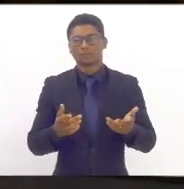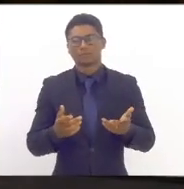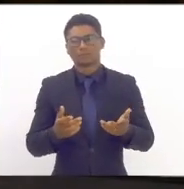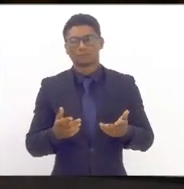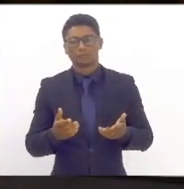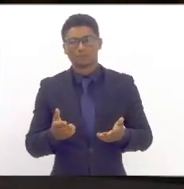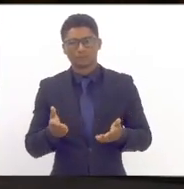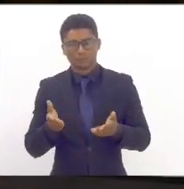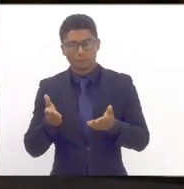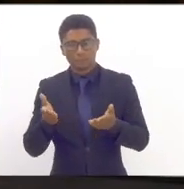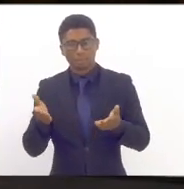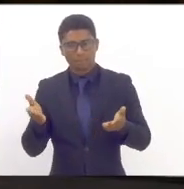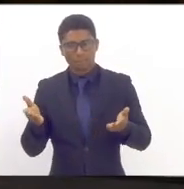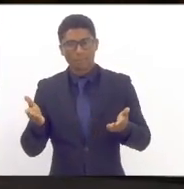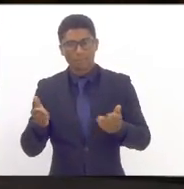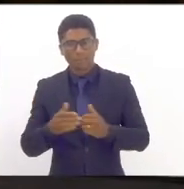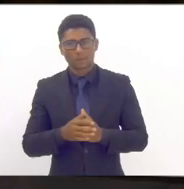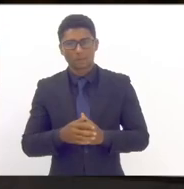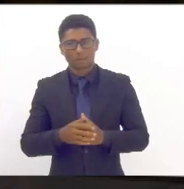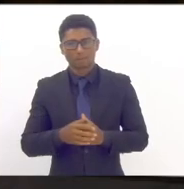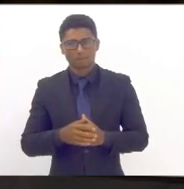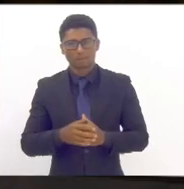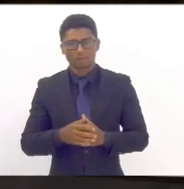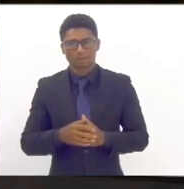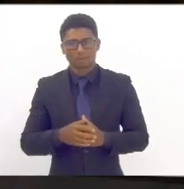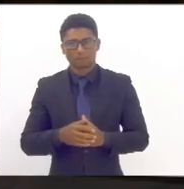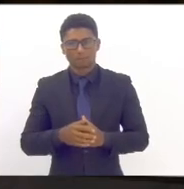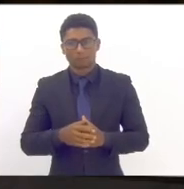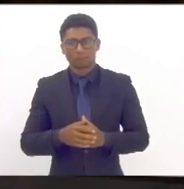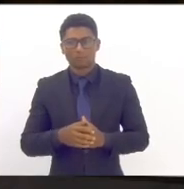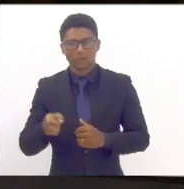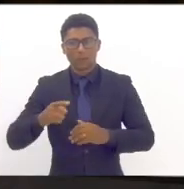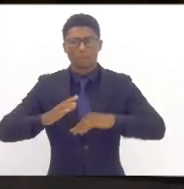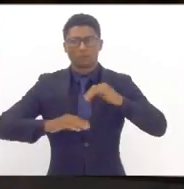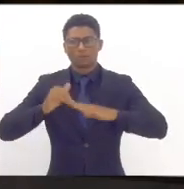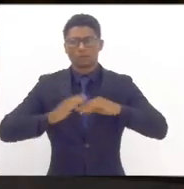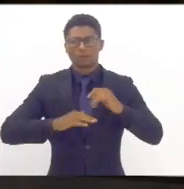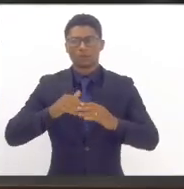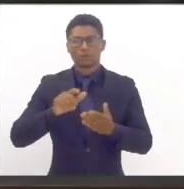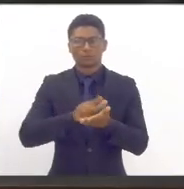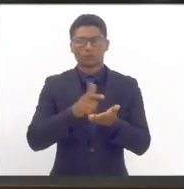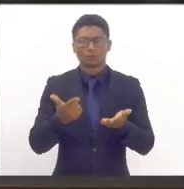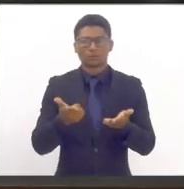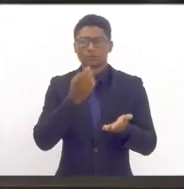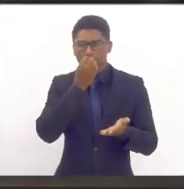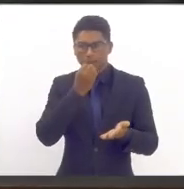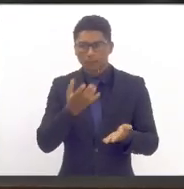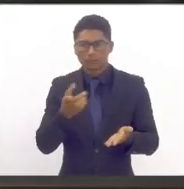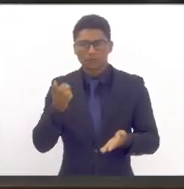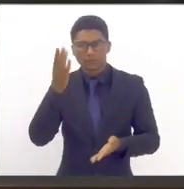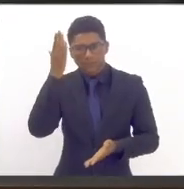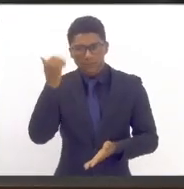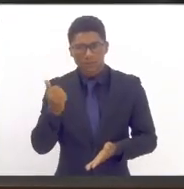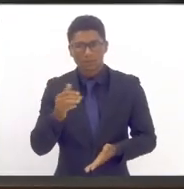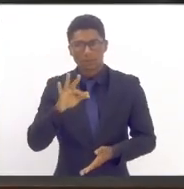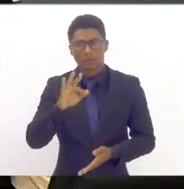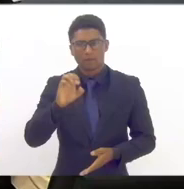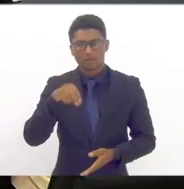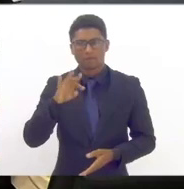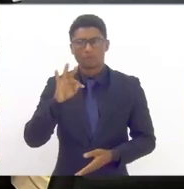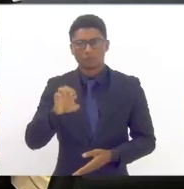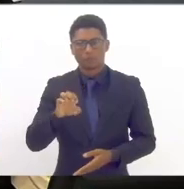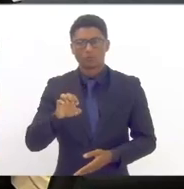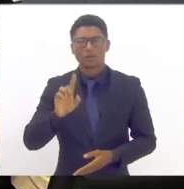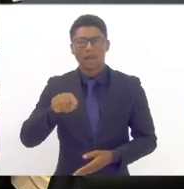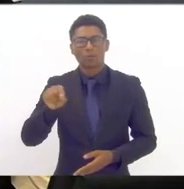Pedro, elas exercem as mais diversas funções. Como bom jornalista que é, ele sabe que a boa fonte não é necessariamente aquela que